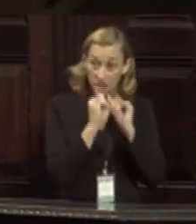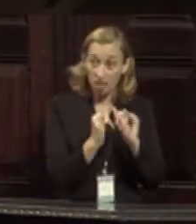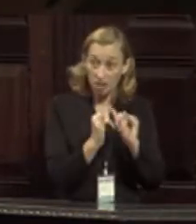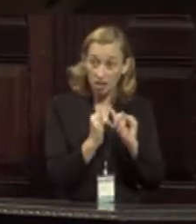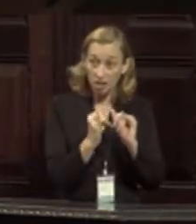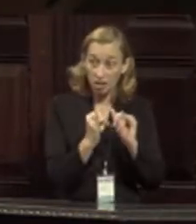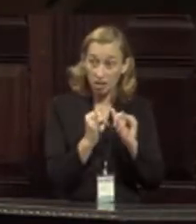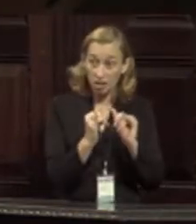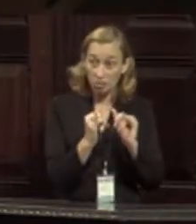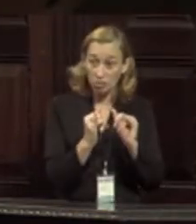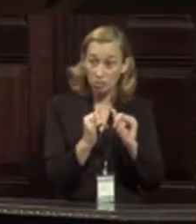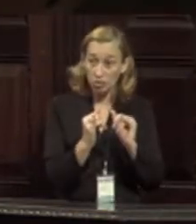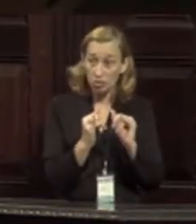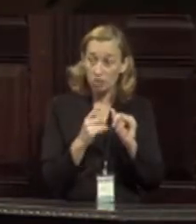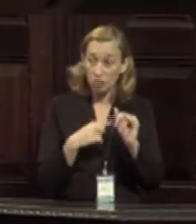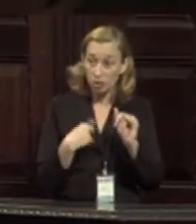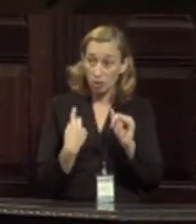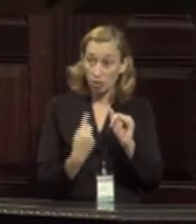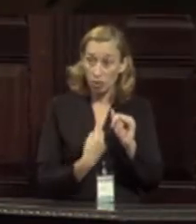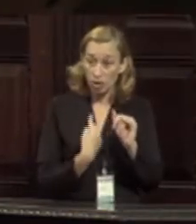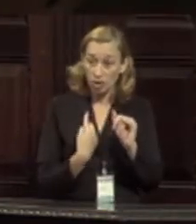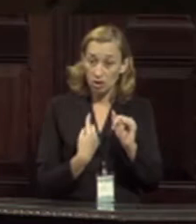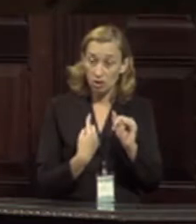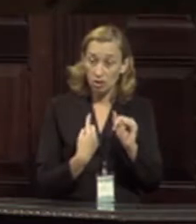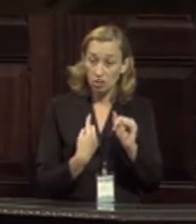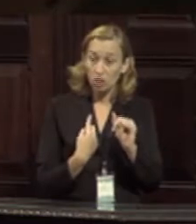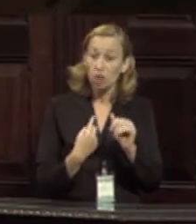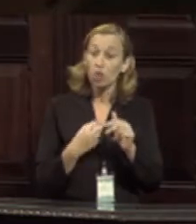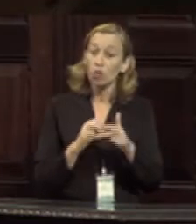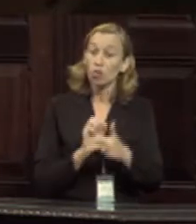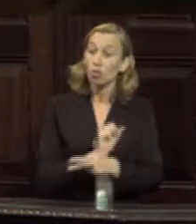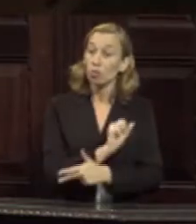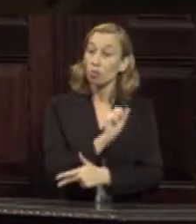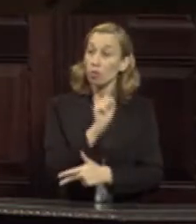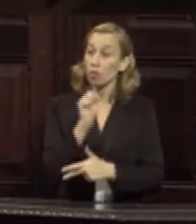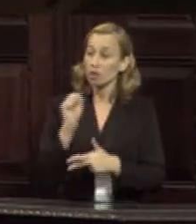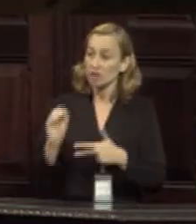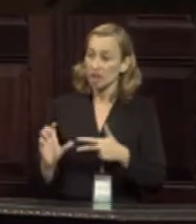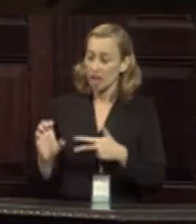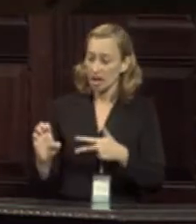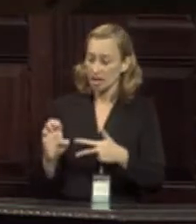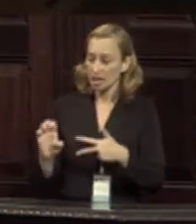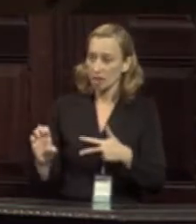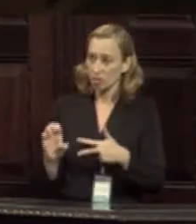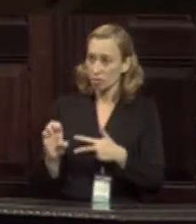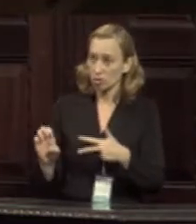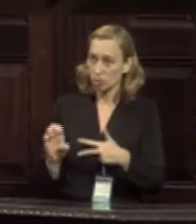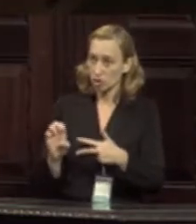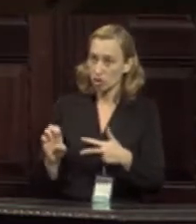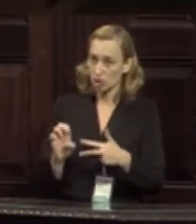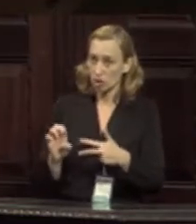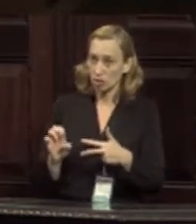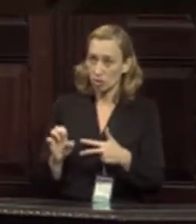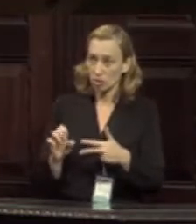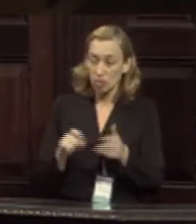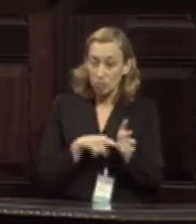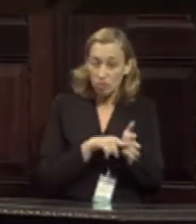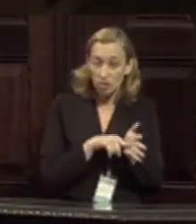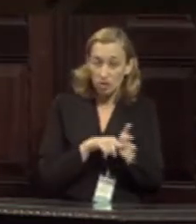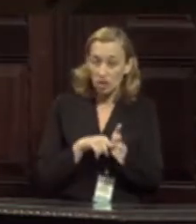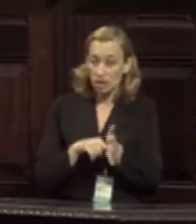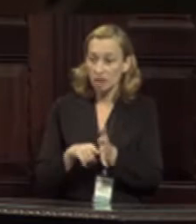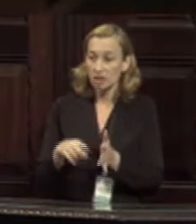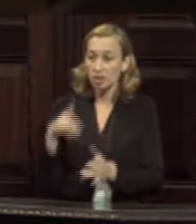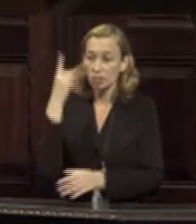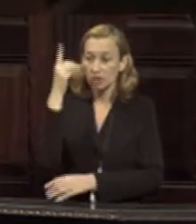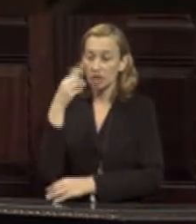foi acatada pelo Poder Executivo, demandado à ANP, deputado